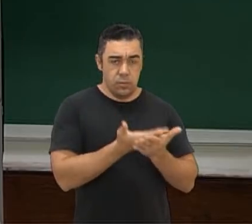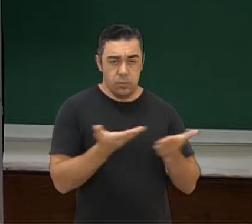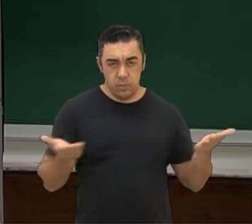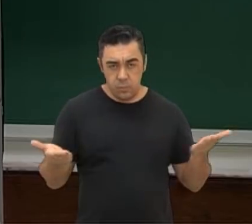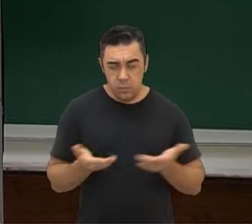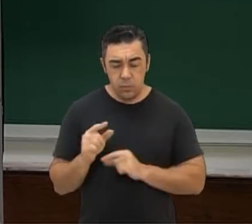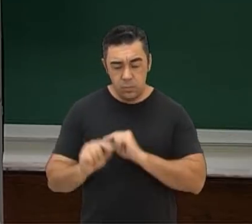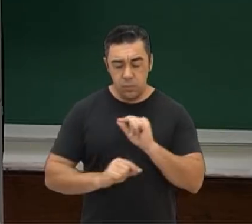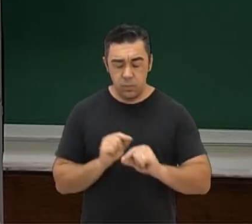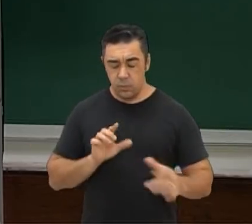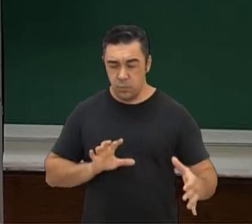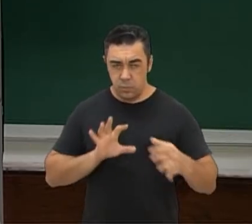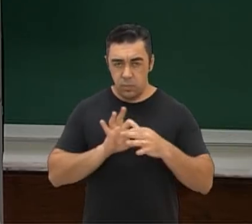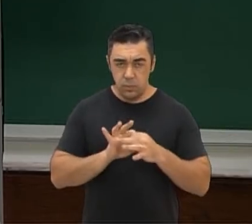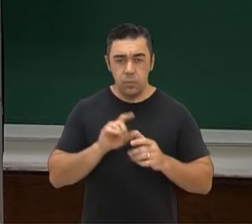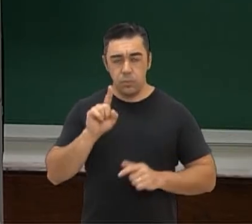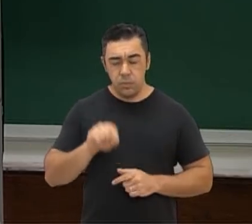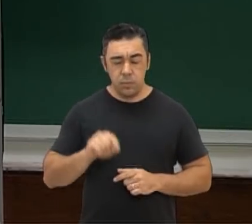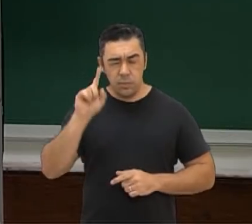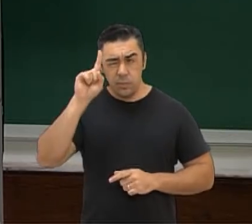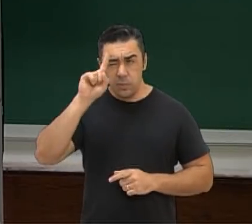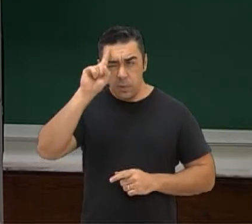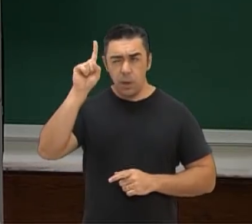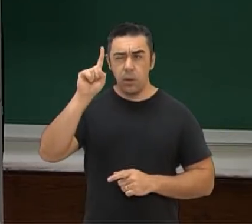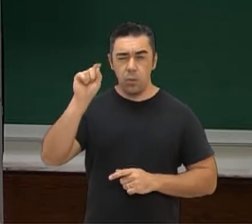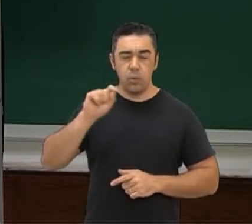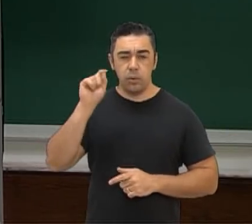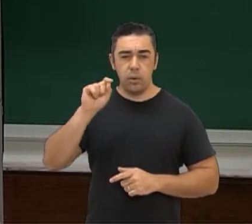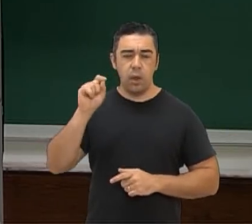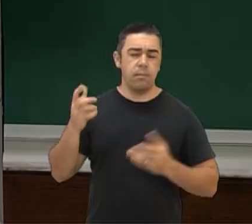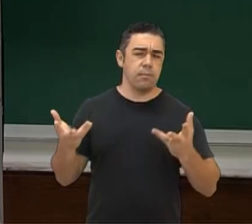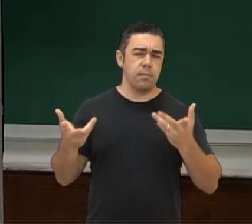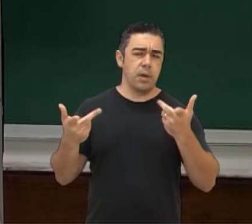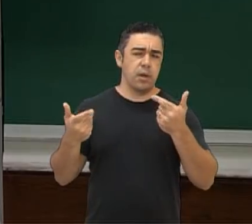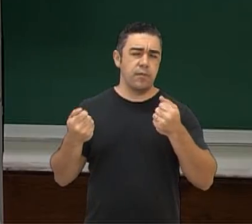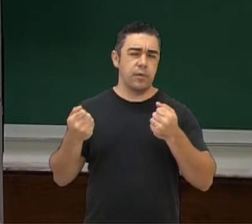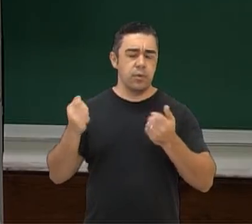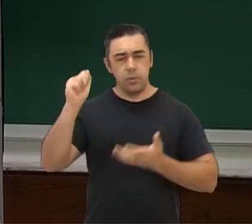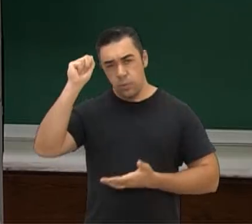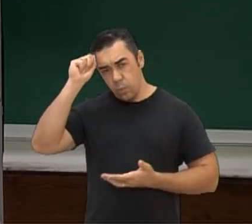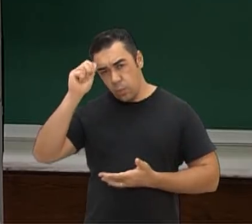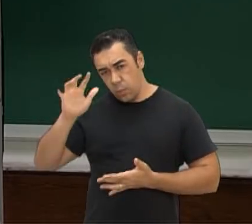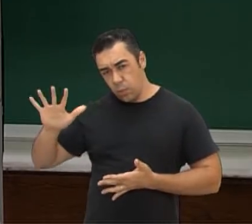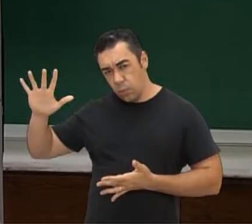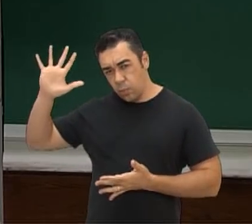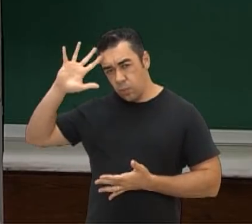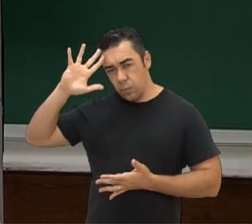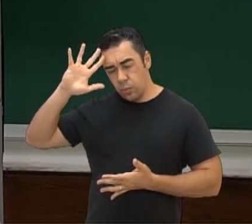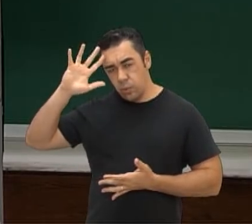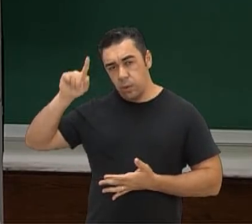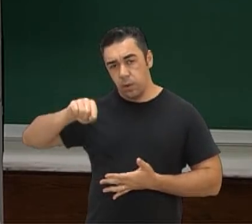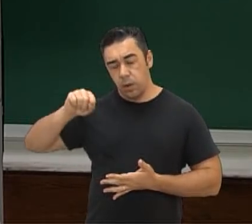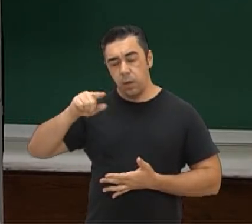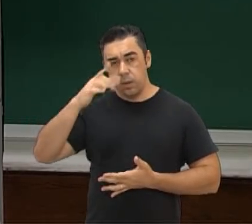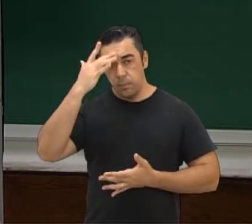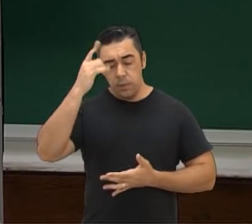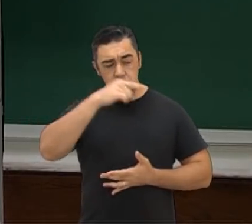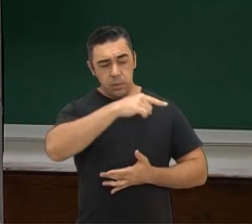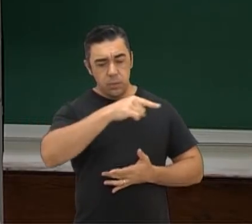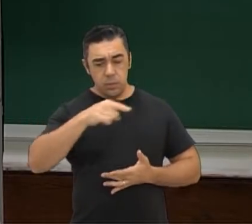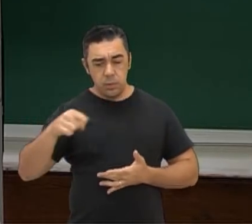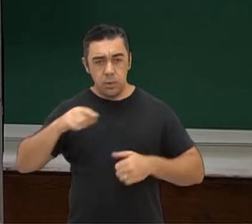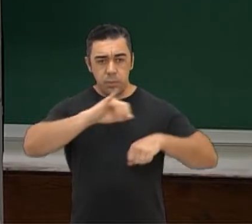né, que fazem aí ligação com essa ideia de conto maravilhoso, né, nessa perspectiva de personificação,